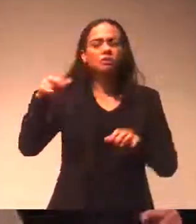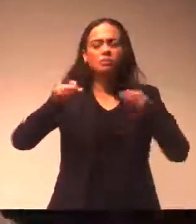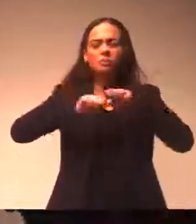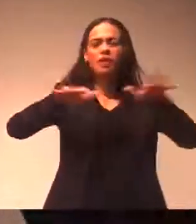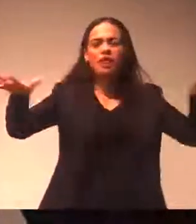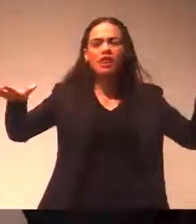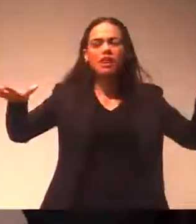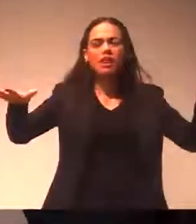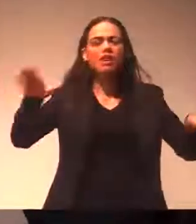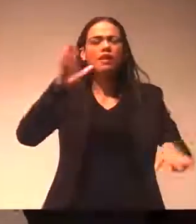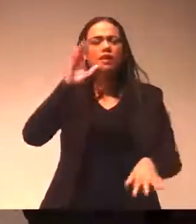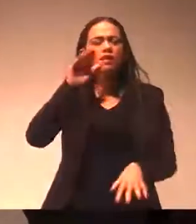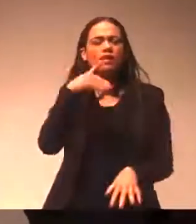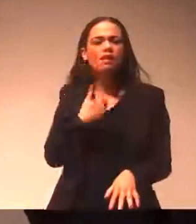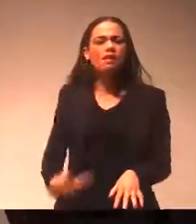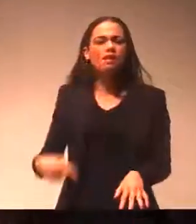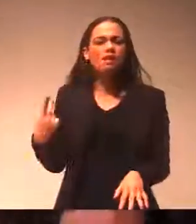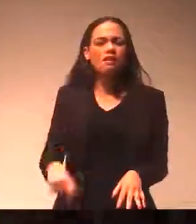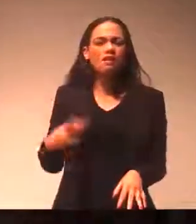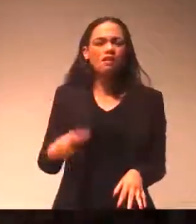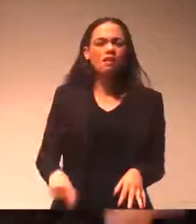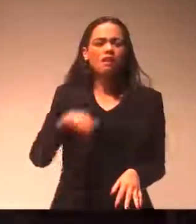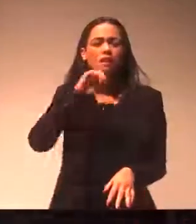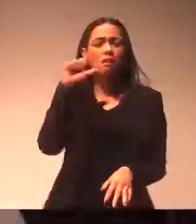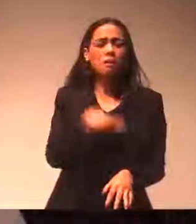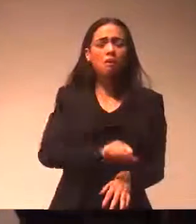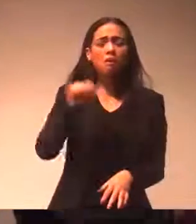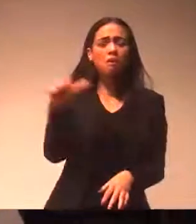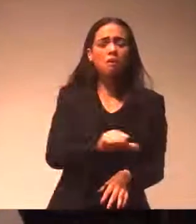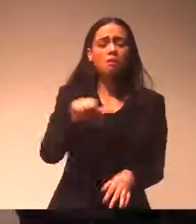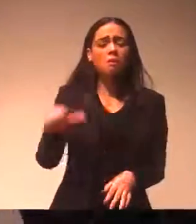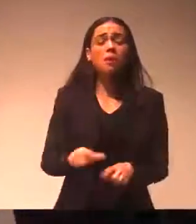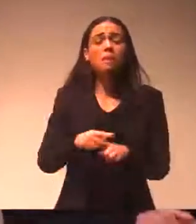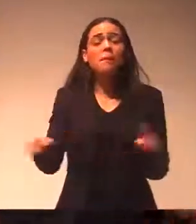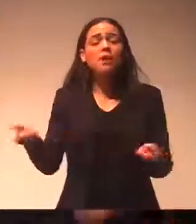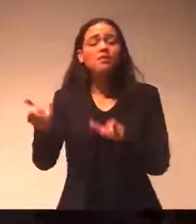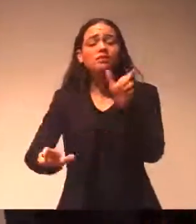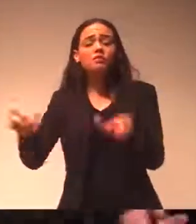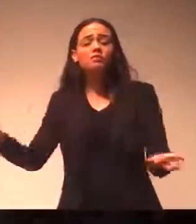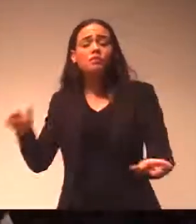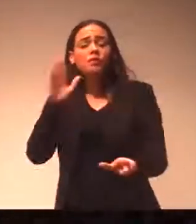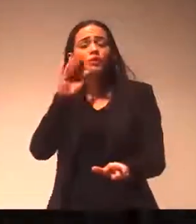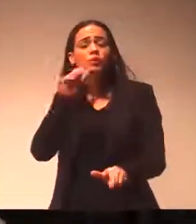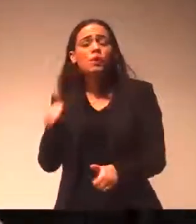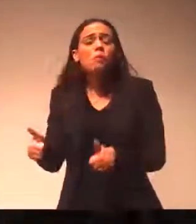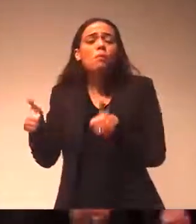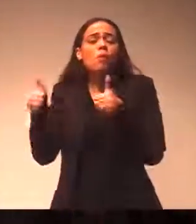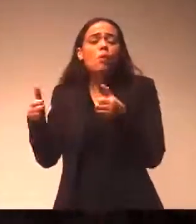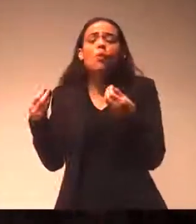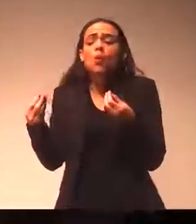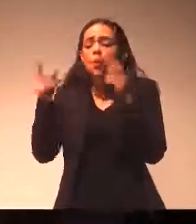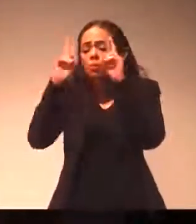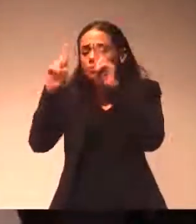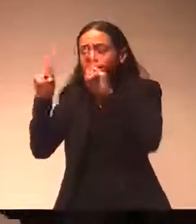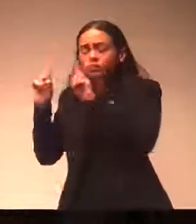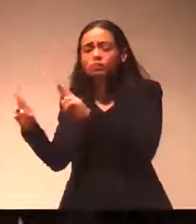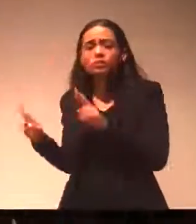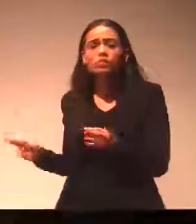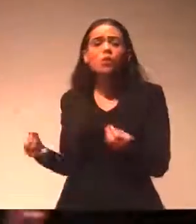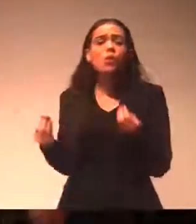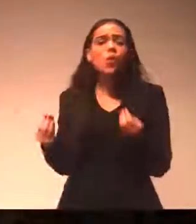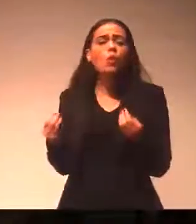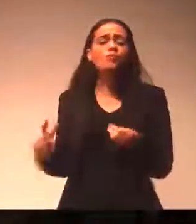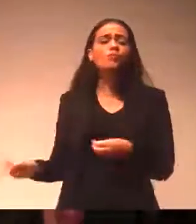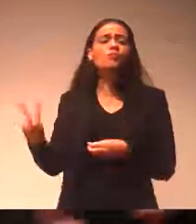mundo. Agora, o que é feito para reconhecer os bons servidores? Não tem nada nessa cidade para reconhecer. O pouco que tem